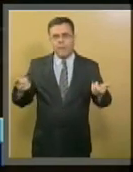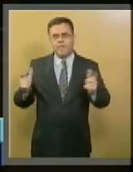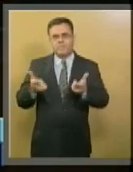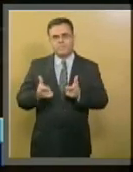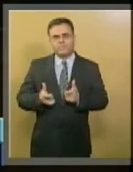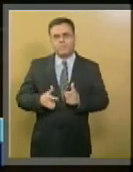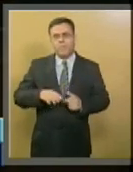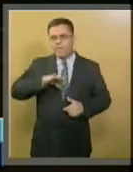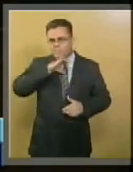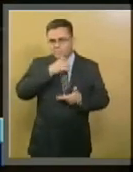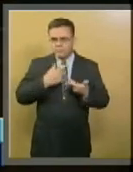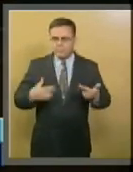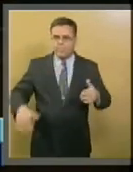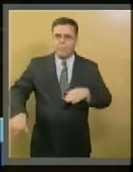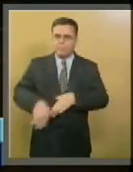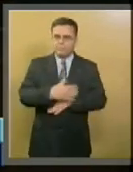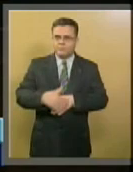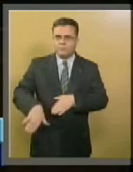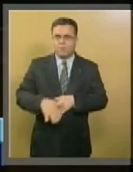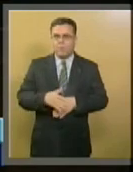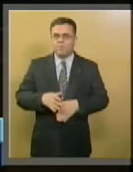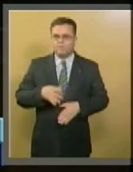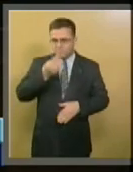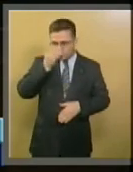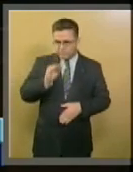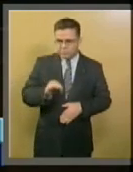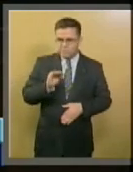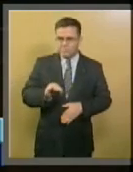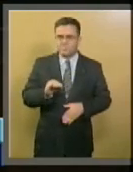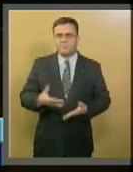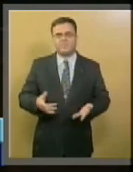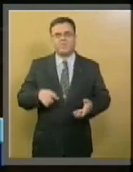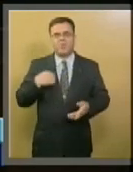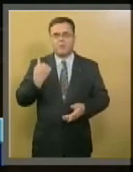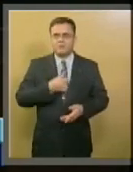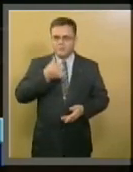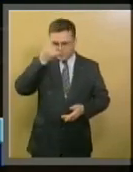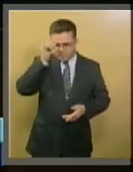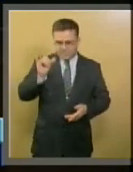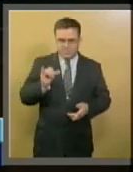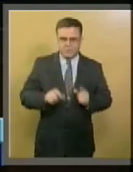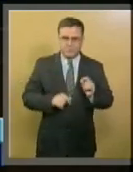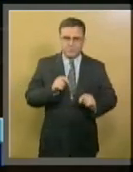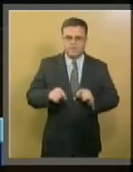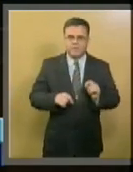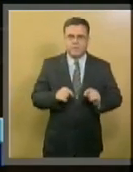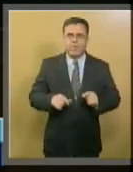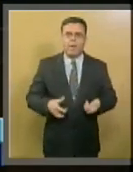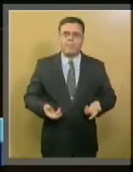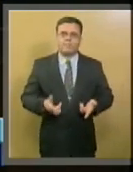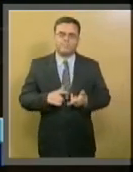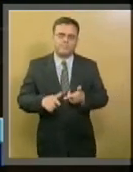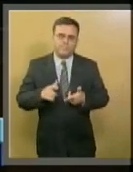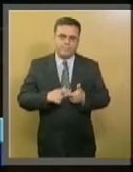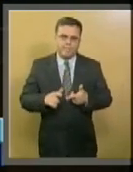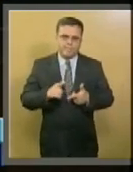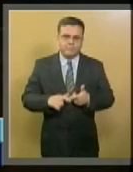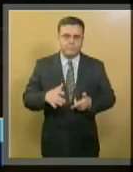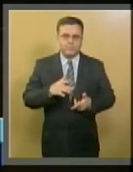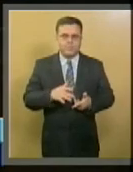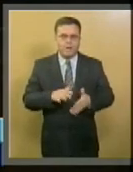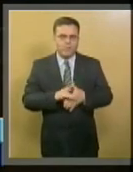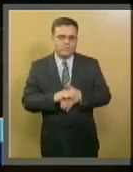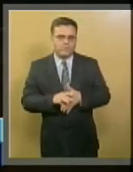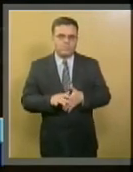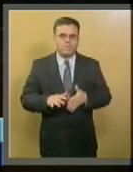rua, diminuindo maus tratos, a gente está trabalhando aqui a saúde pública, né? Não só a leishmaniose, mas como